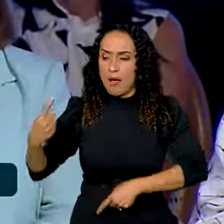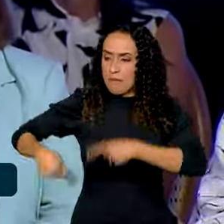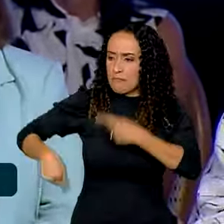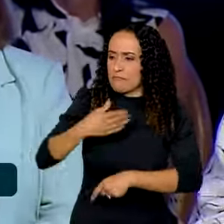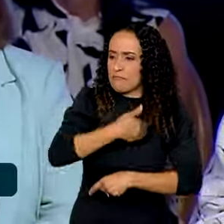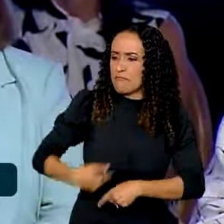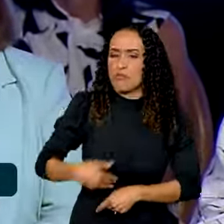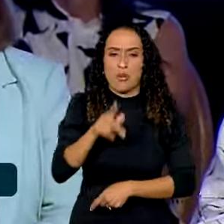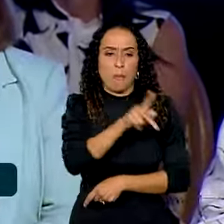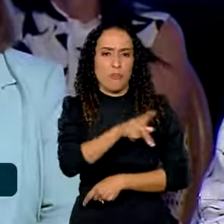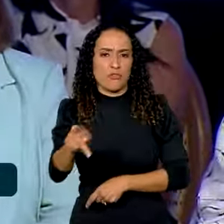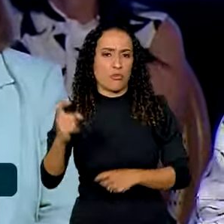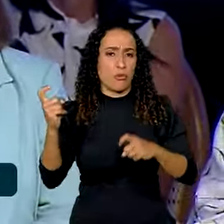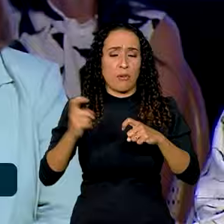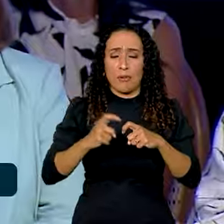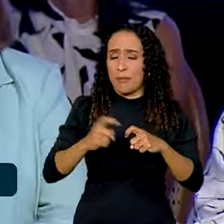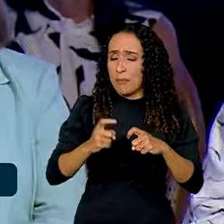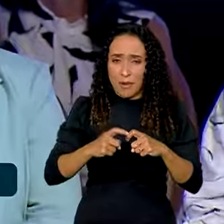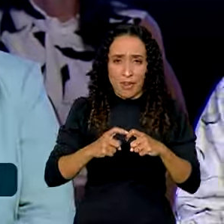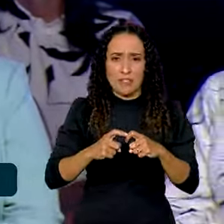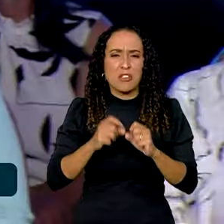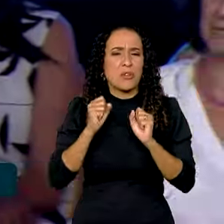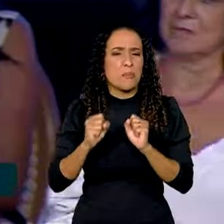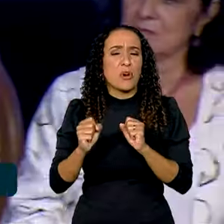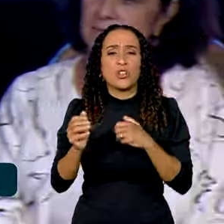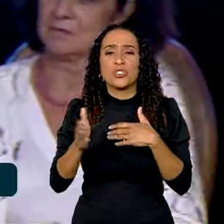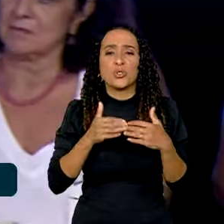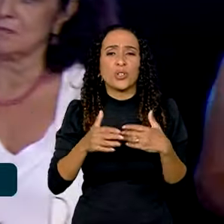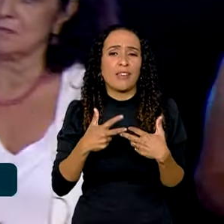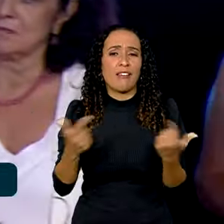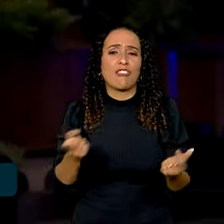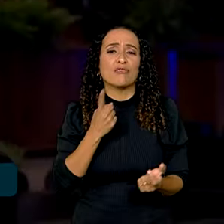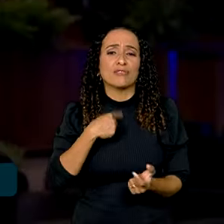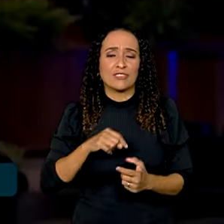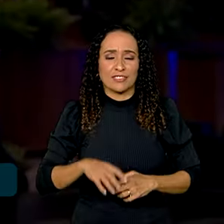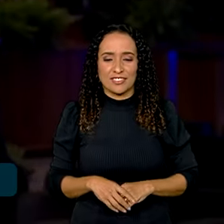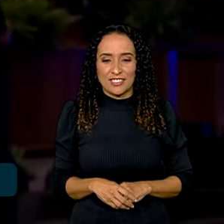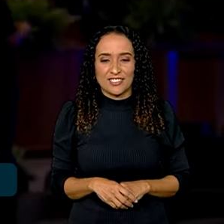ser professora, ser médica. Então ela pode ser o que ela quiser.